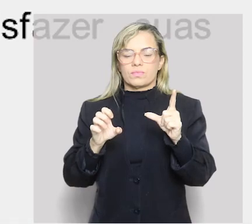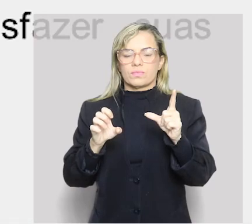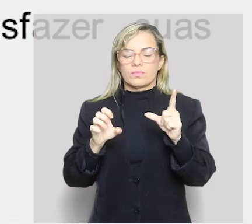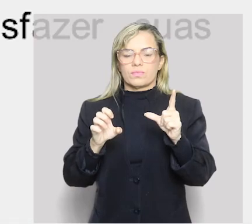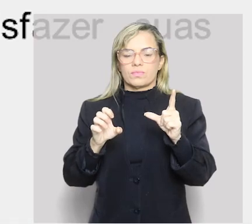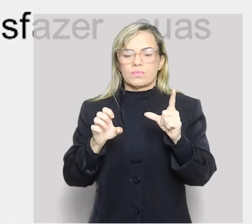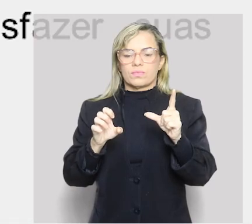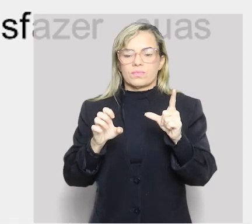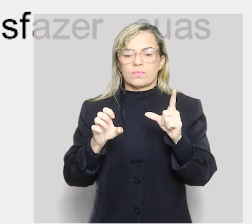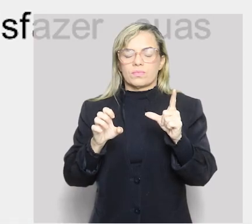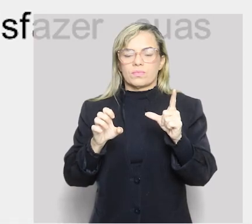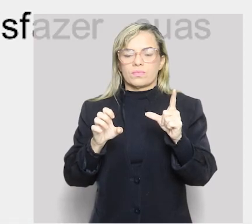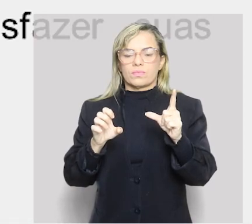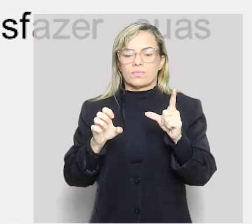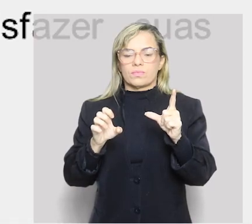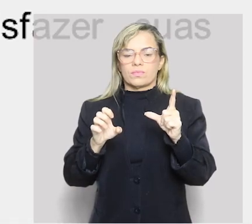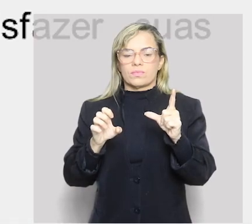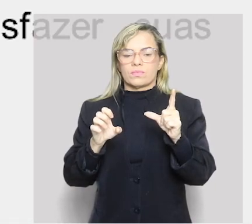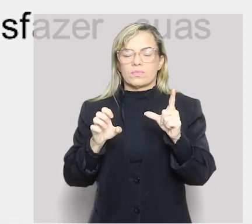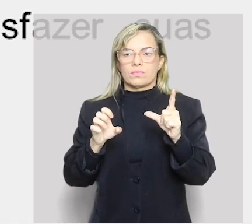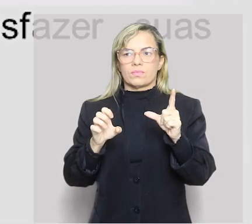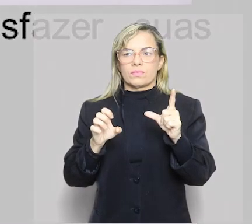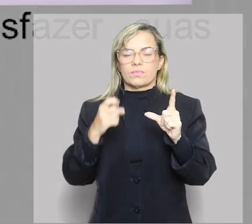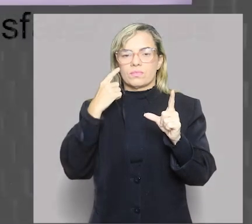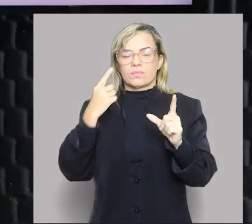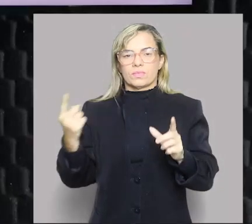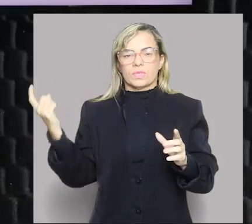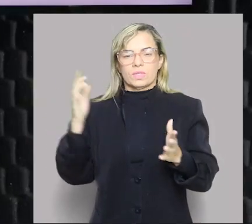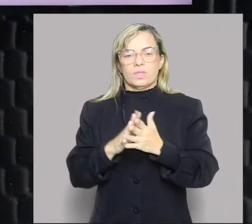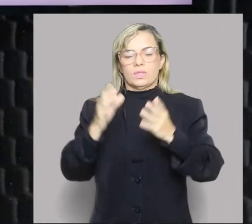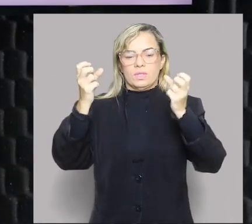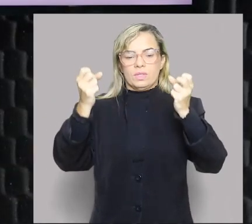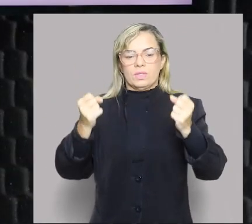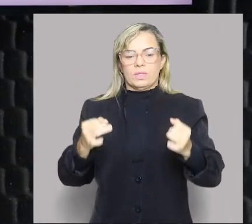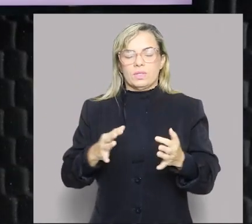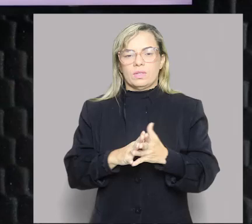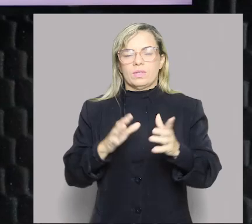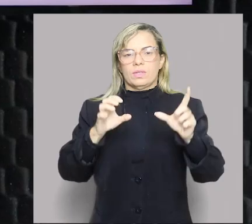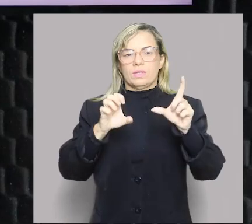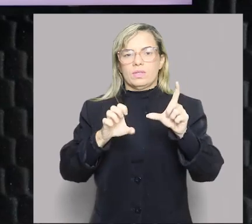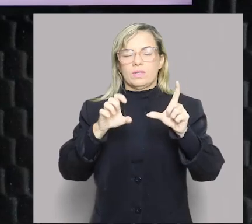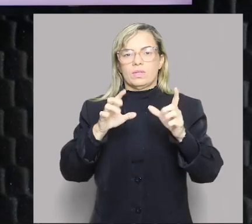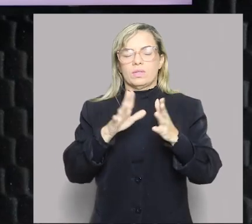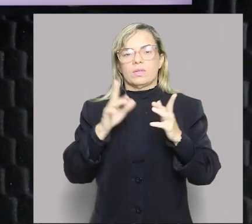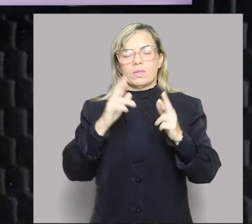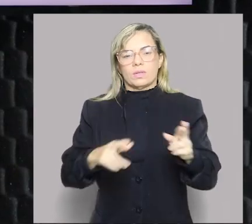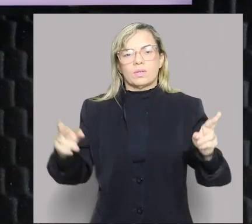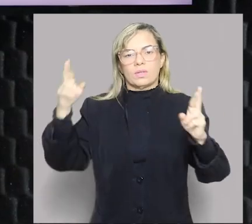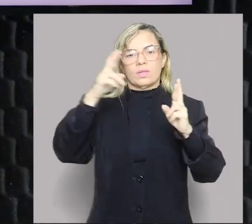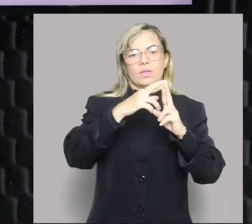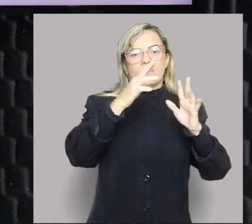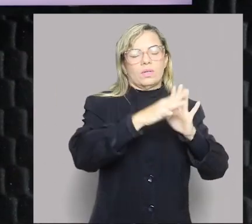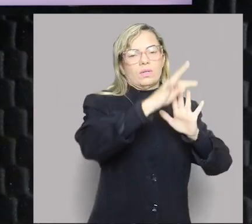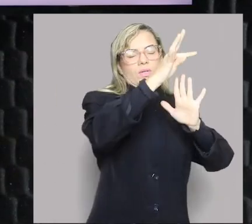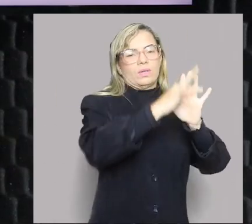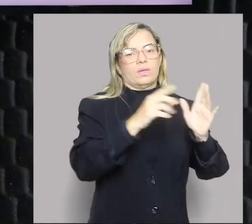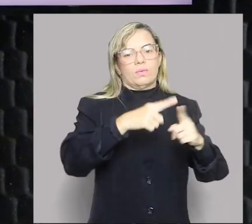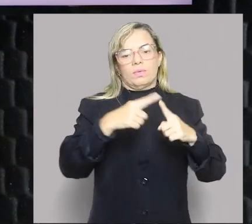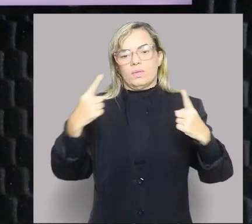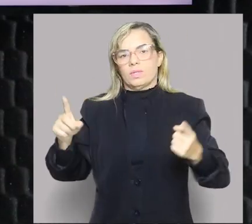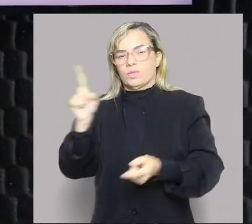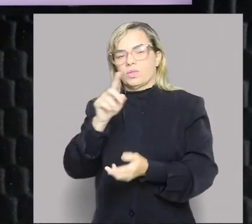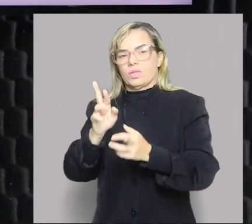consumo crescente dos eletroeletrônicos. Deixa eu dizer uma coisa para vocês. Isso aqui é uma referência que ele faz no texto, mas não